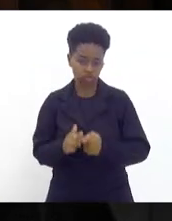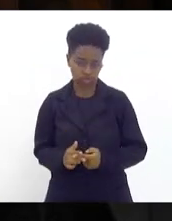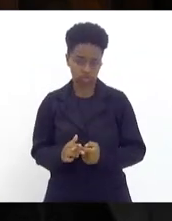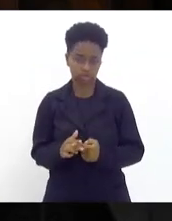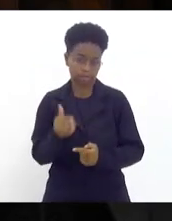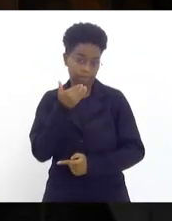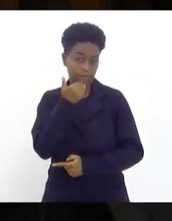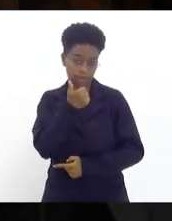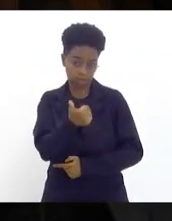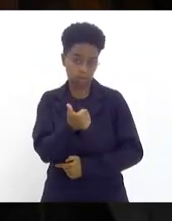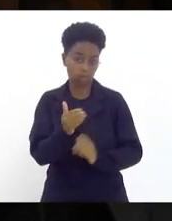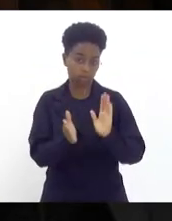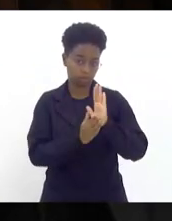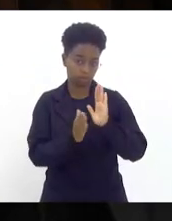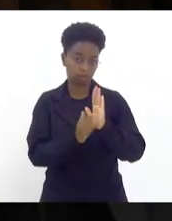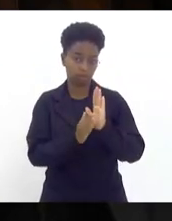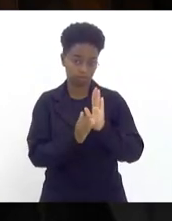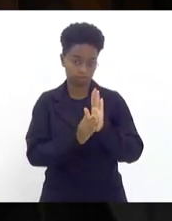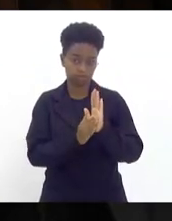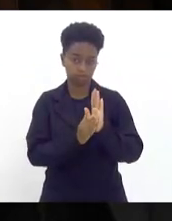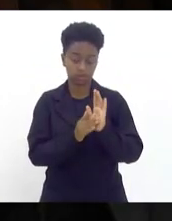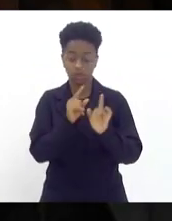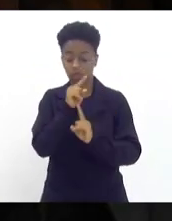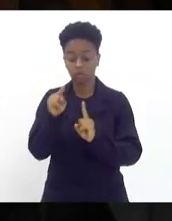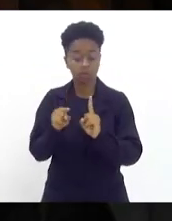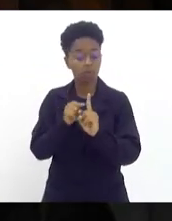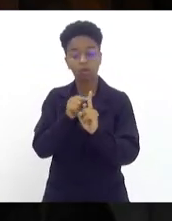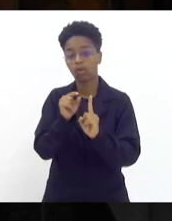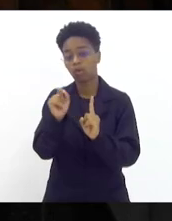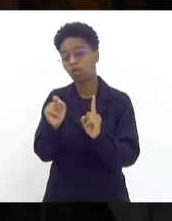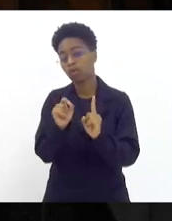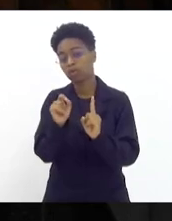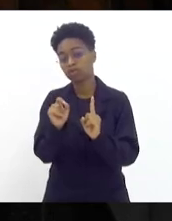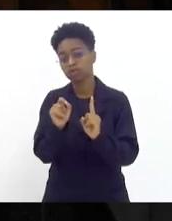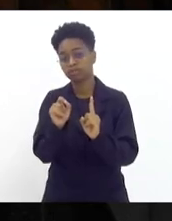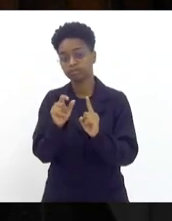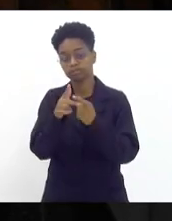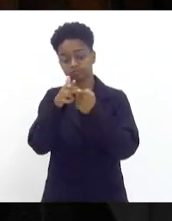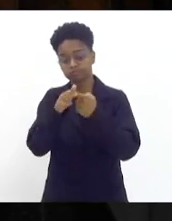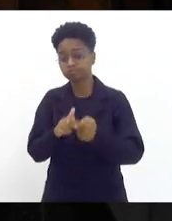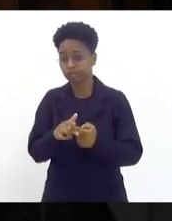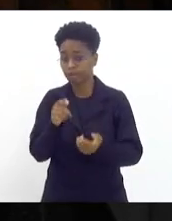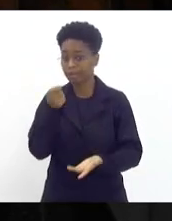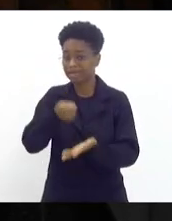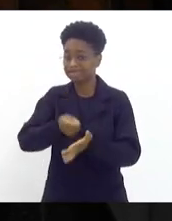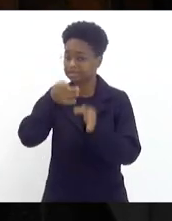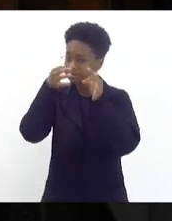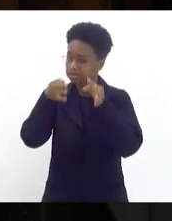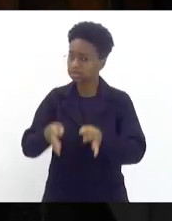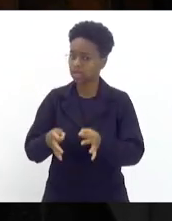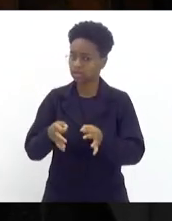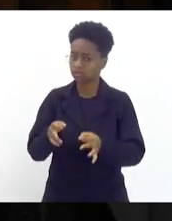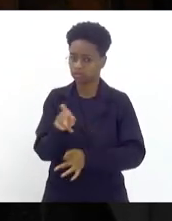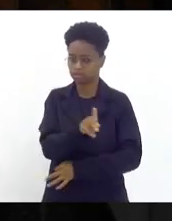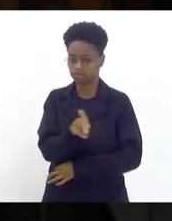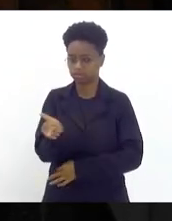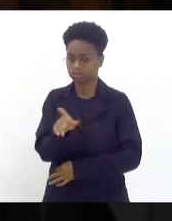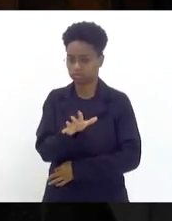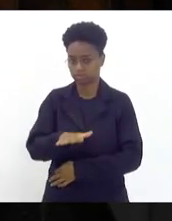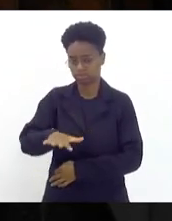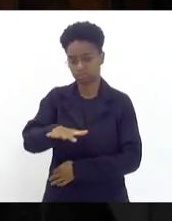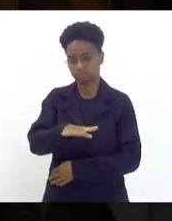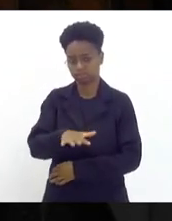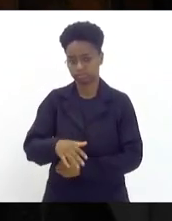melhor essa proposta visando a justa remuneração do magistério